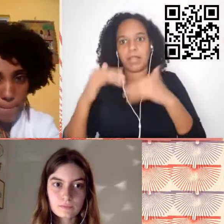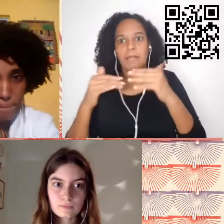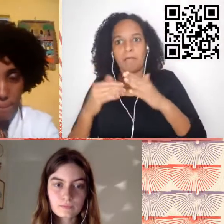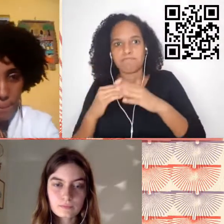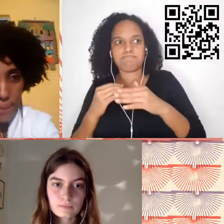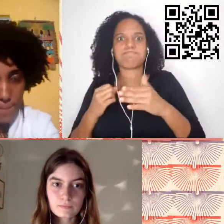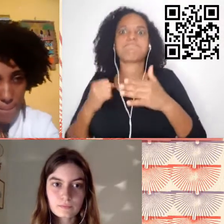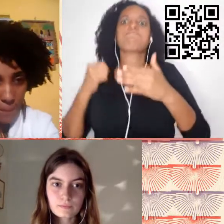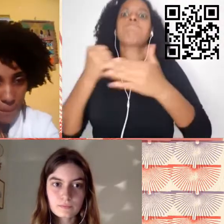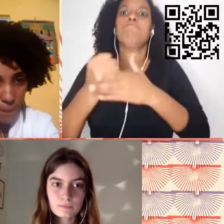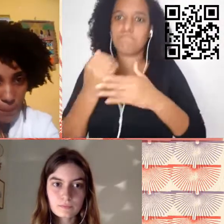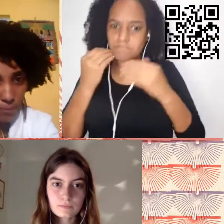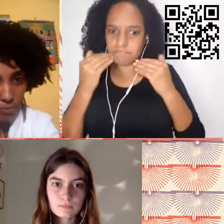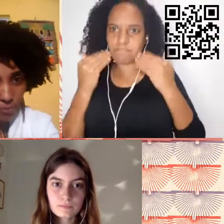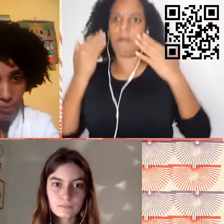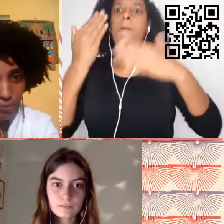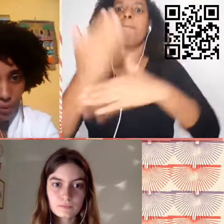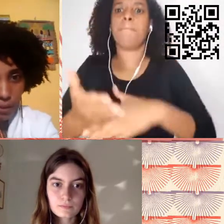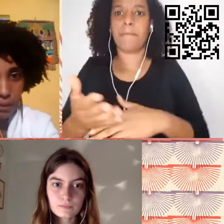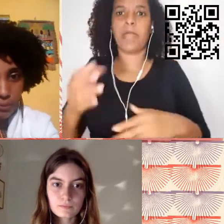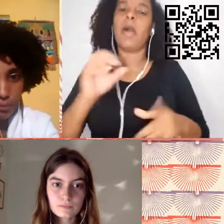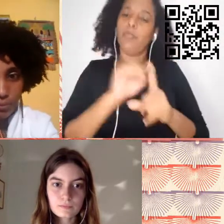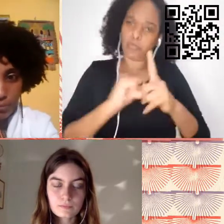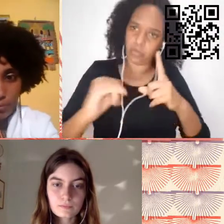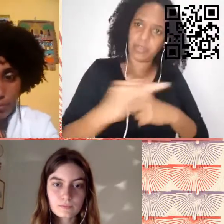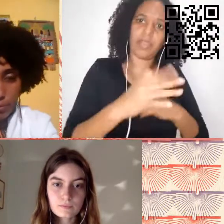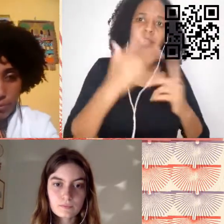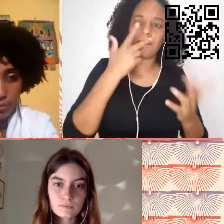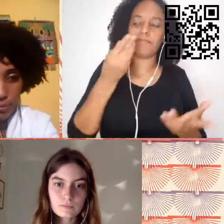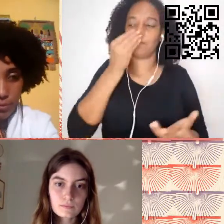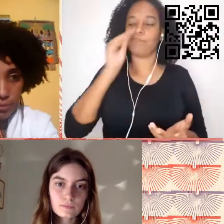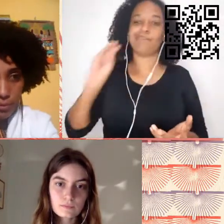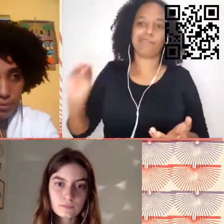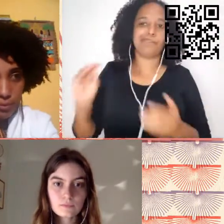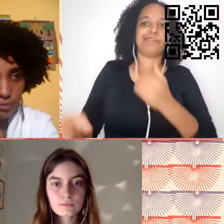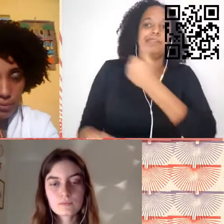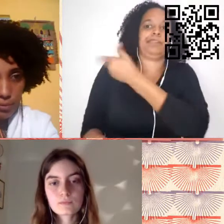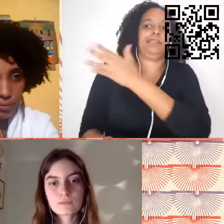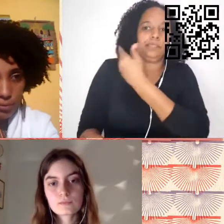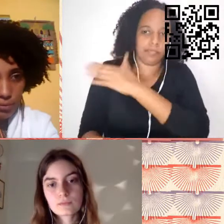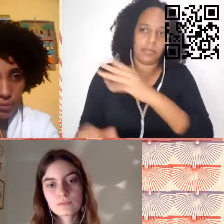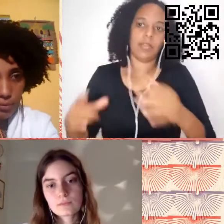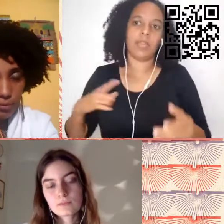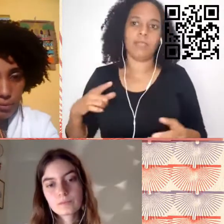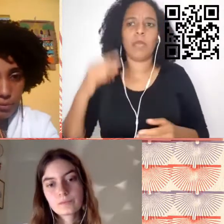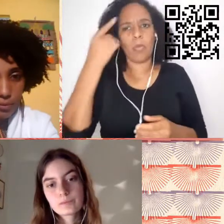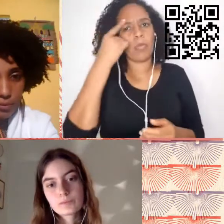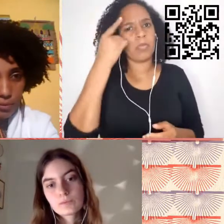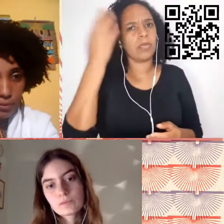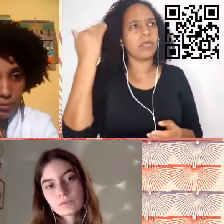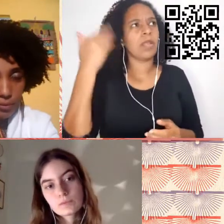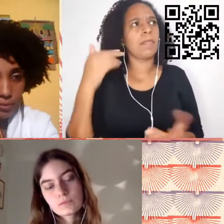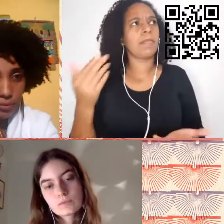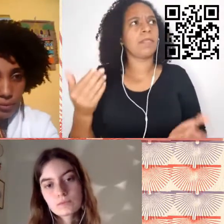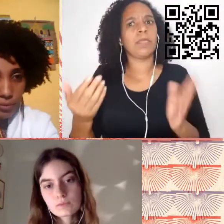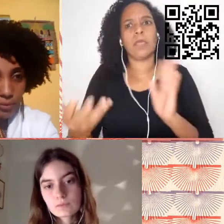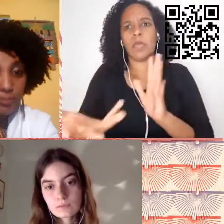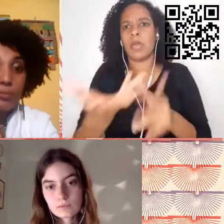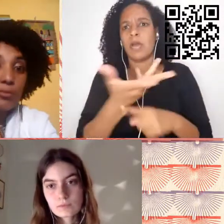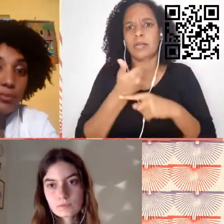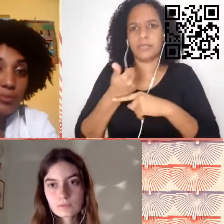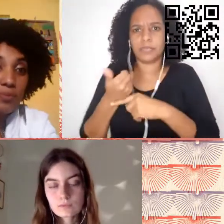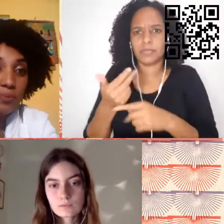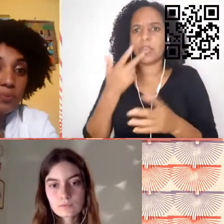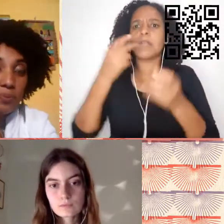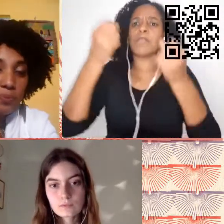como a nossa tende a marginalizar, a discriminar. Eu me lembro que o artista clássico Hélio Oiticica tinha